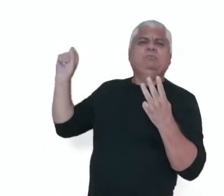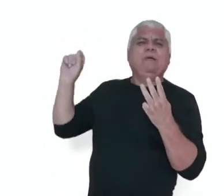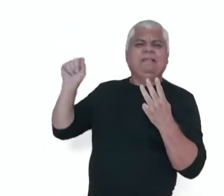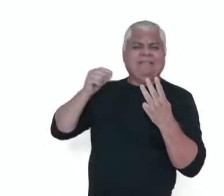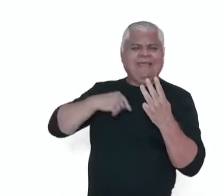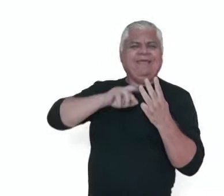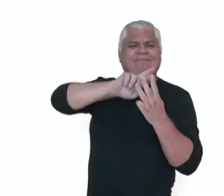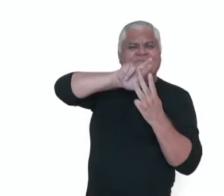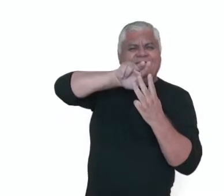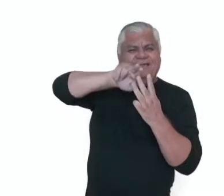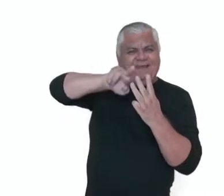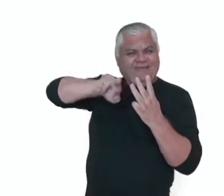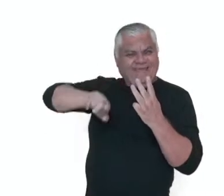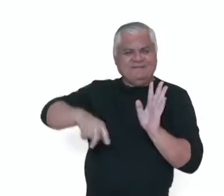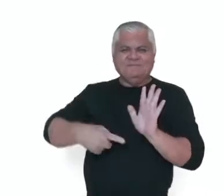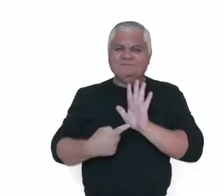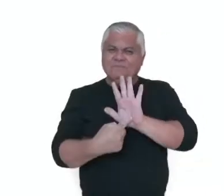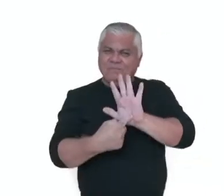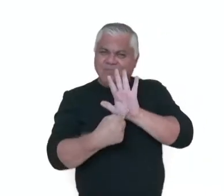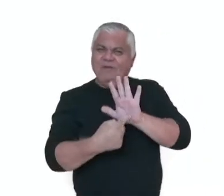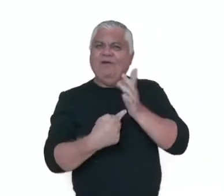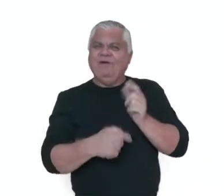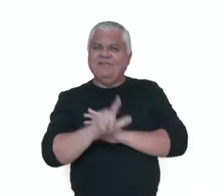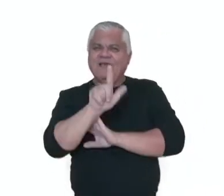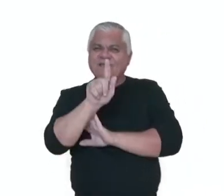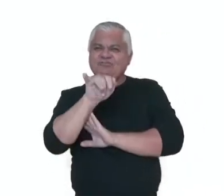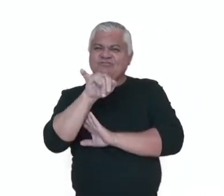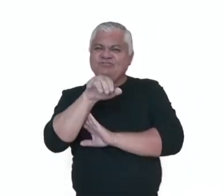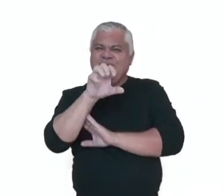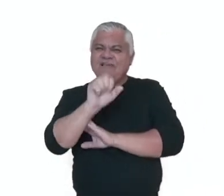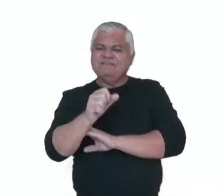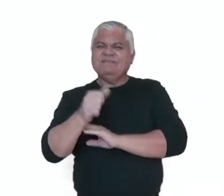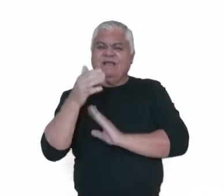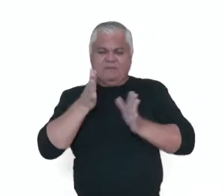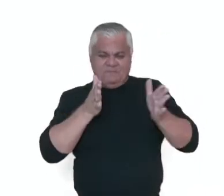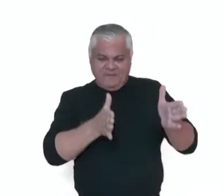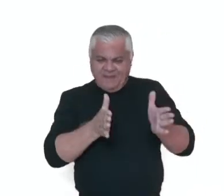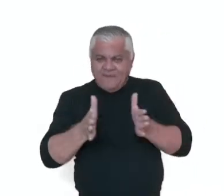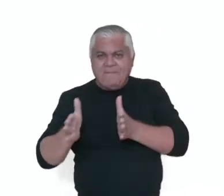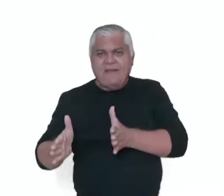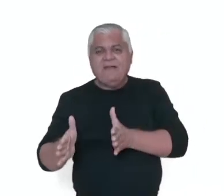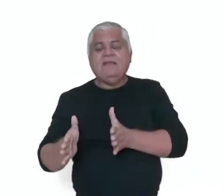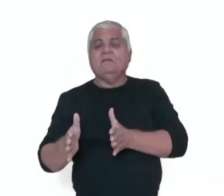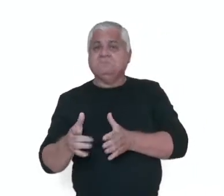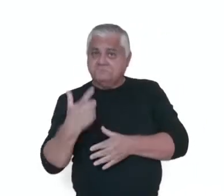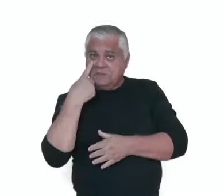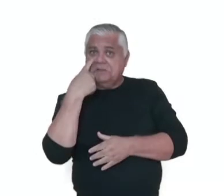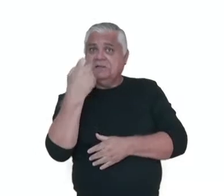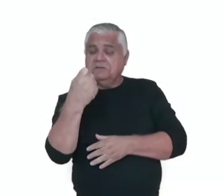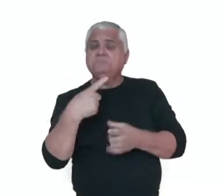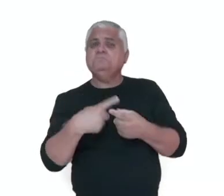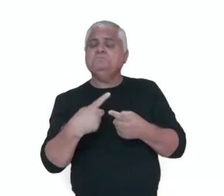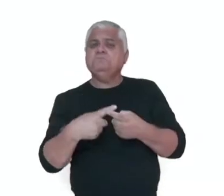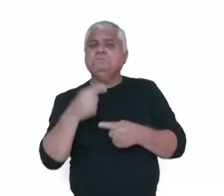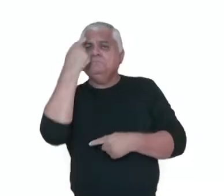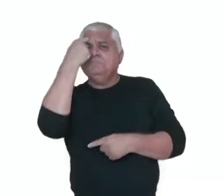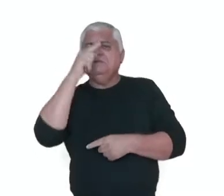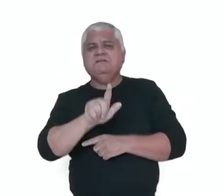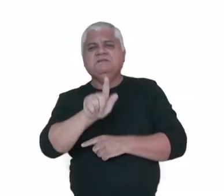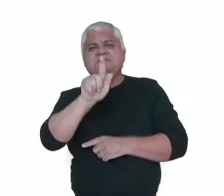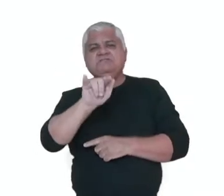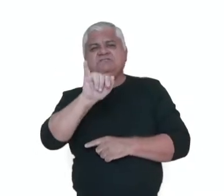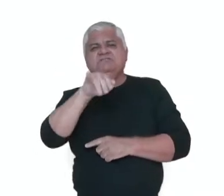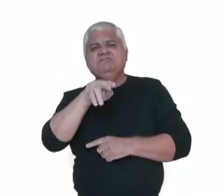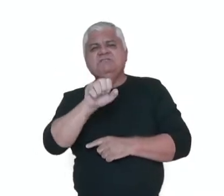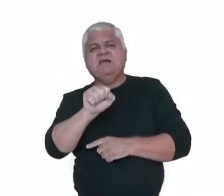diferentes representações das ginásticas em diferentes momentos históricos. E isso é muito interessante quando nós pensamos na ginástica,